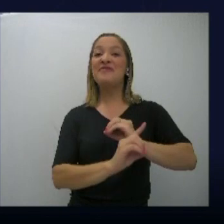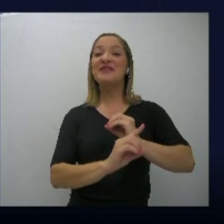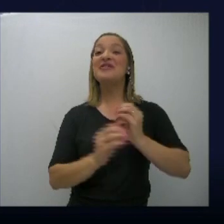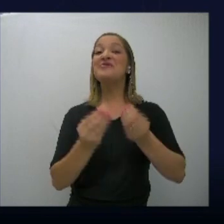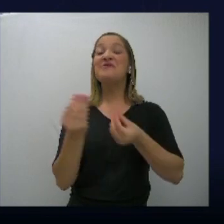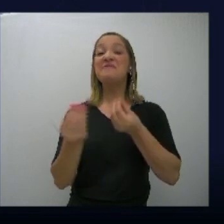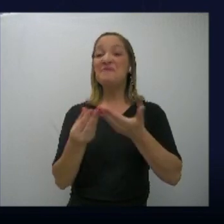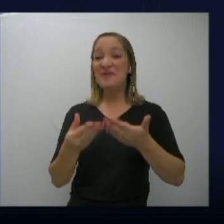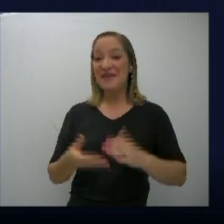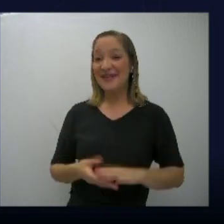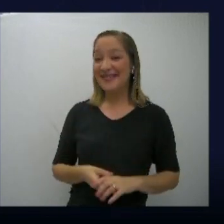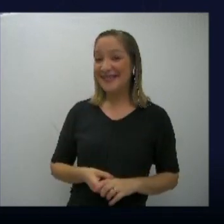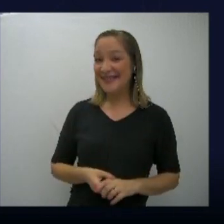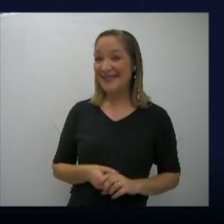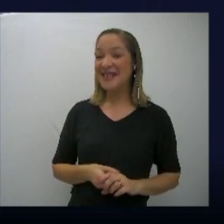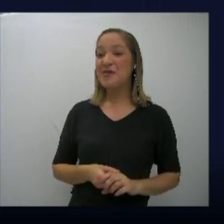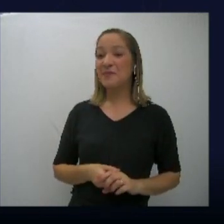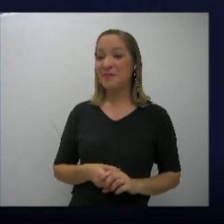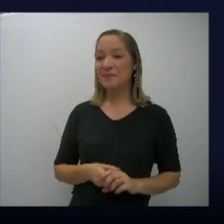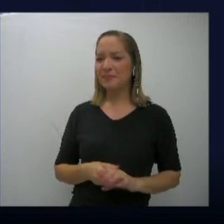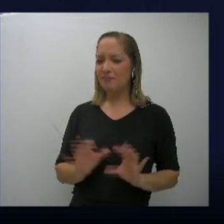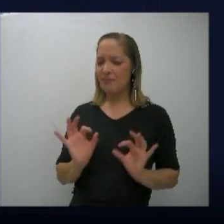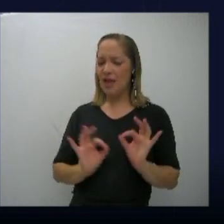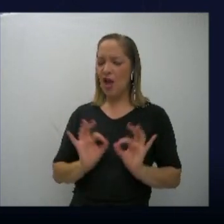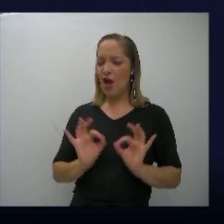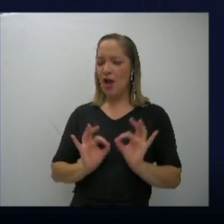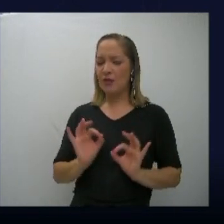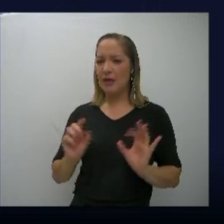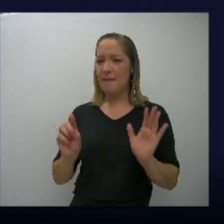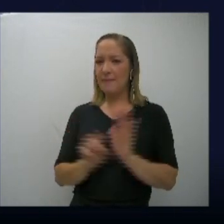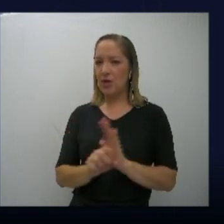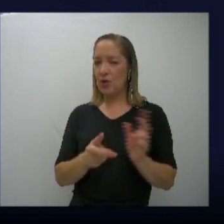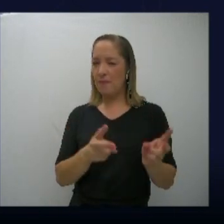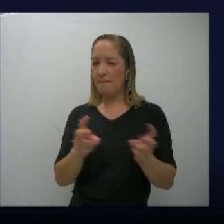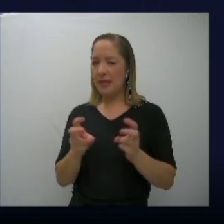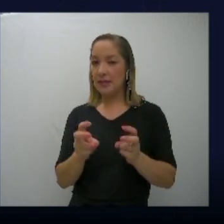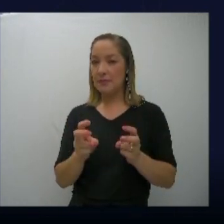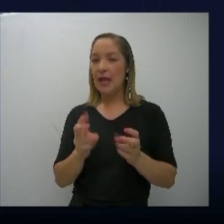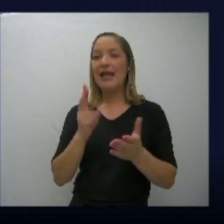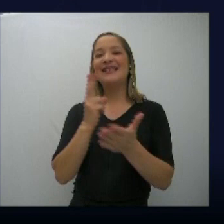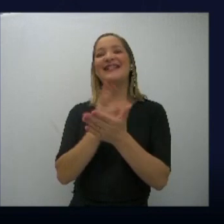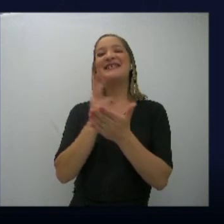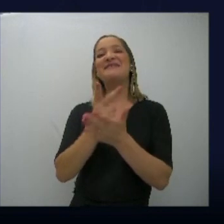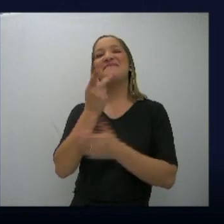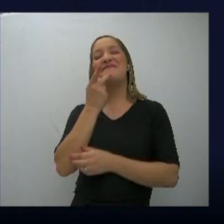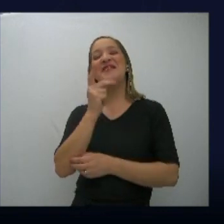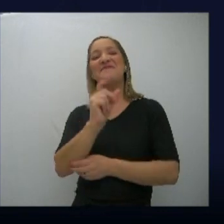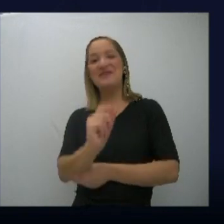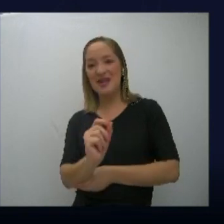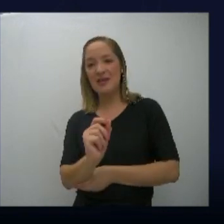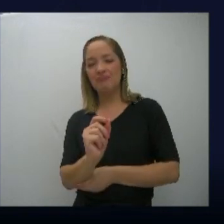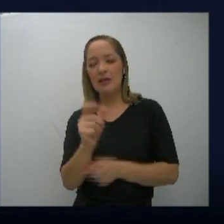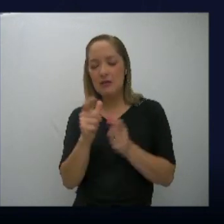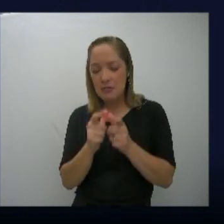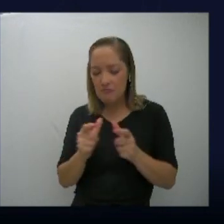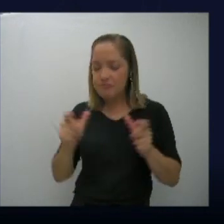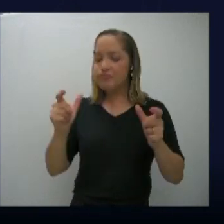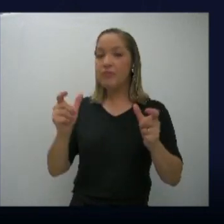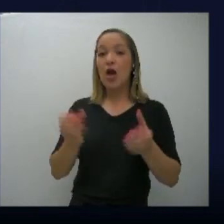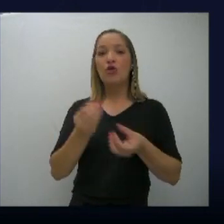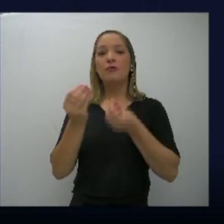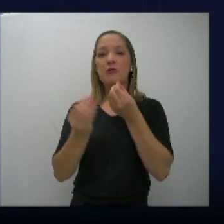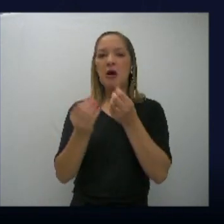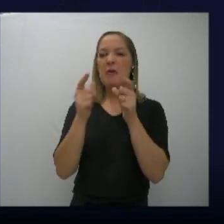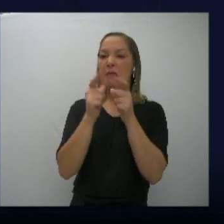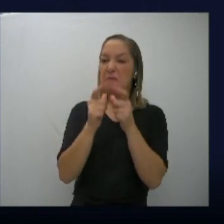um uma ajustar um pouquinho essa pergunta ela como eu vejo isso aí sempre falando olha como é que foi esse crescimento Olha a